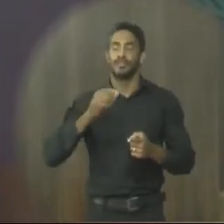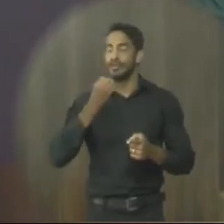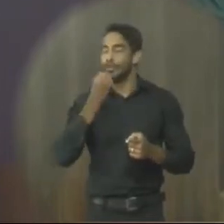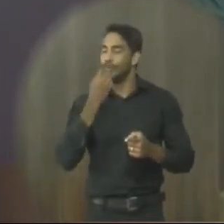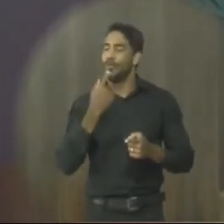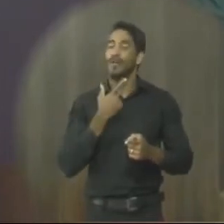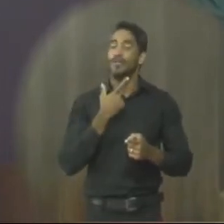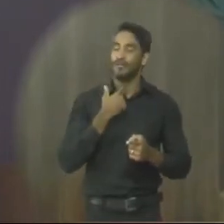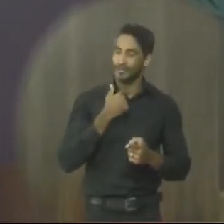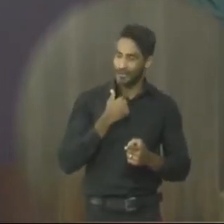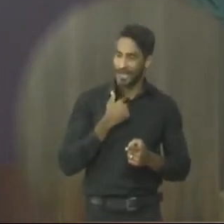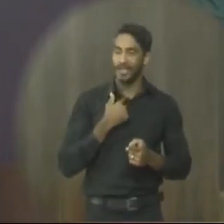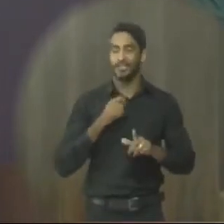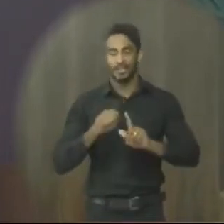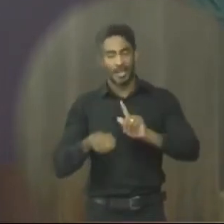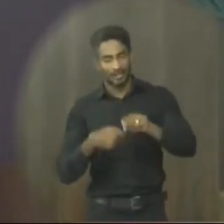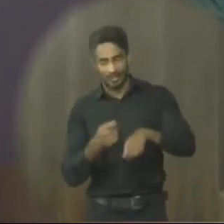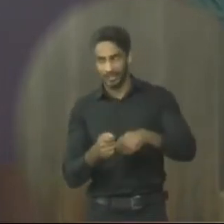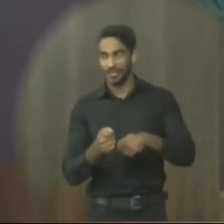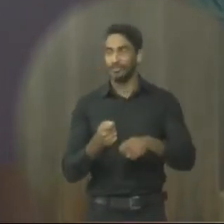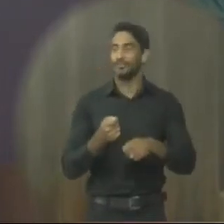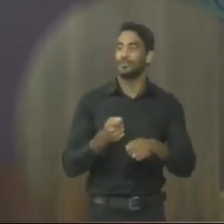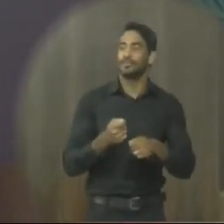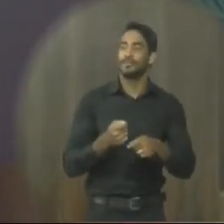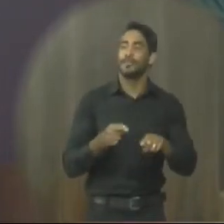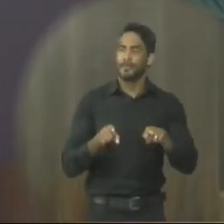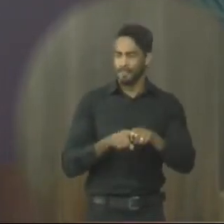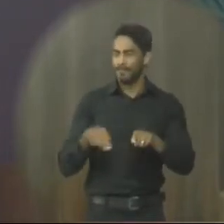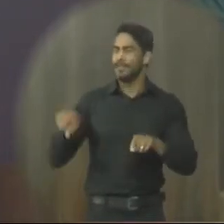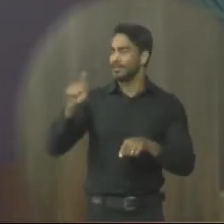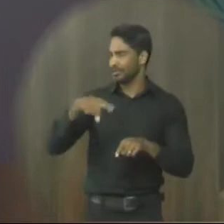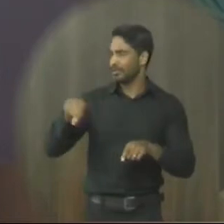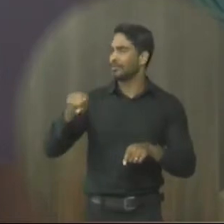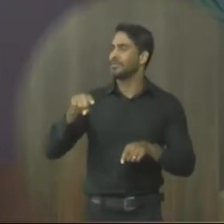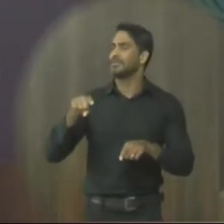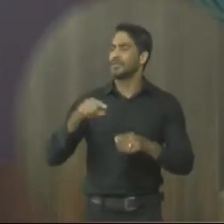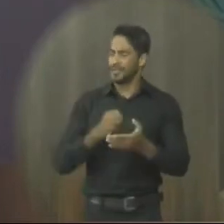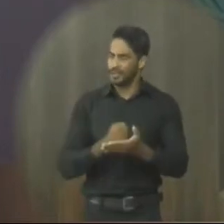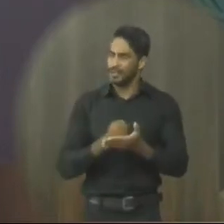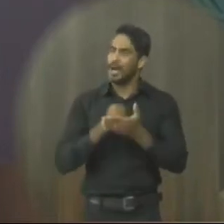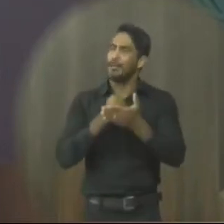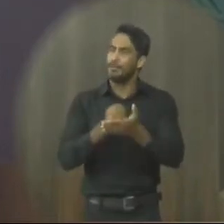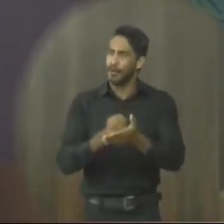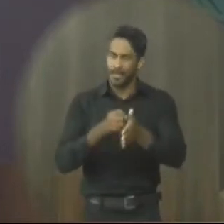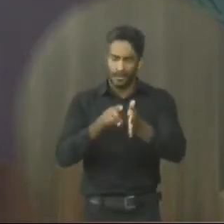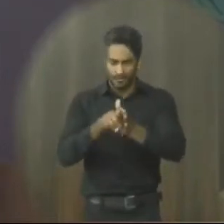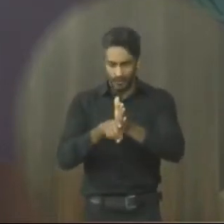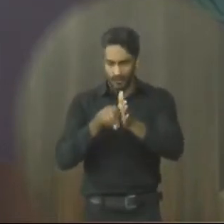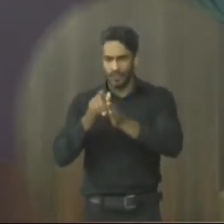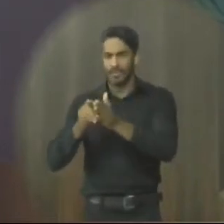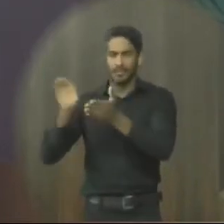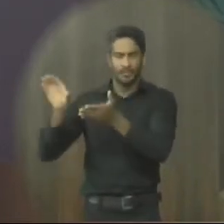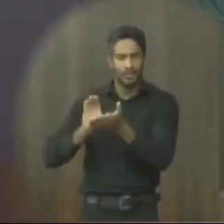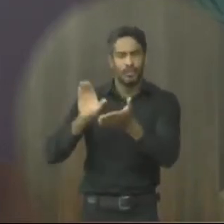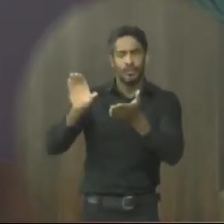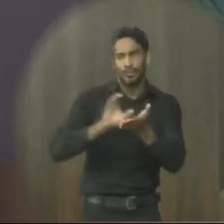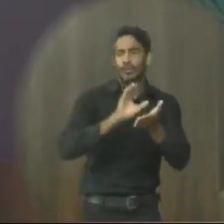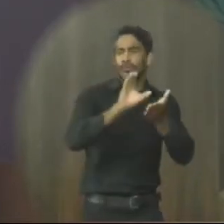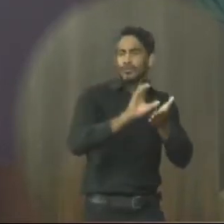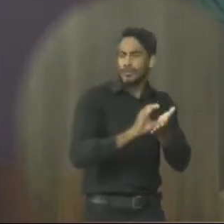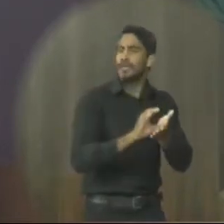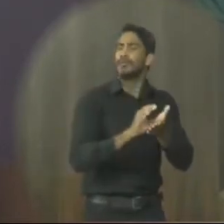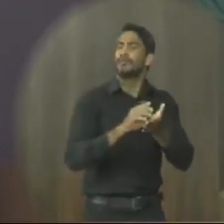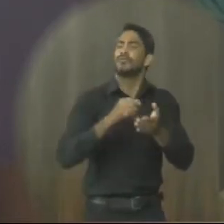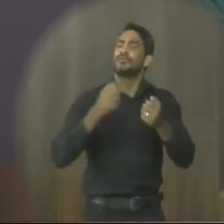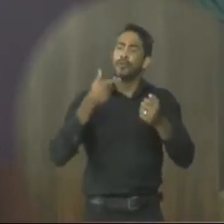vontade nossa, da gestão e também aqui, de todos vocês aqui, apoiando e buscando os investimentos, é algo